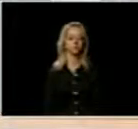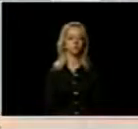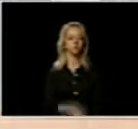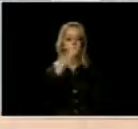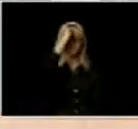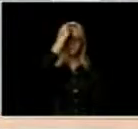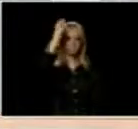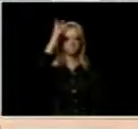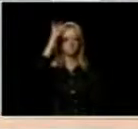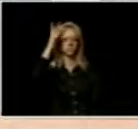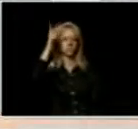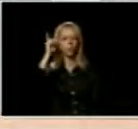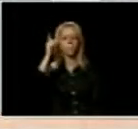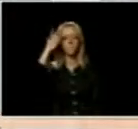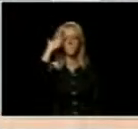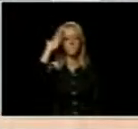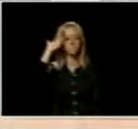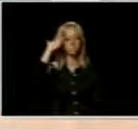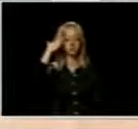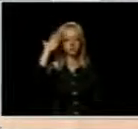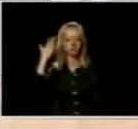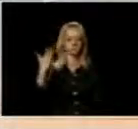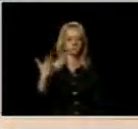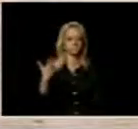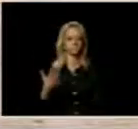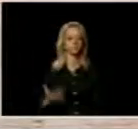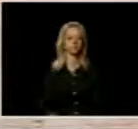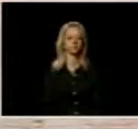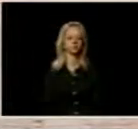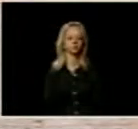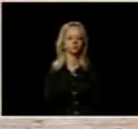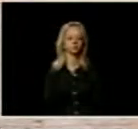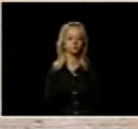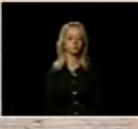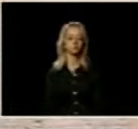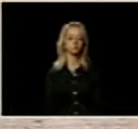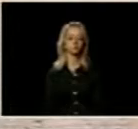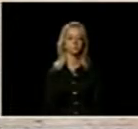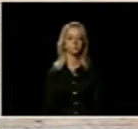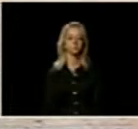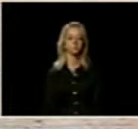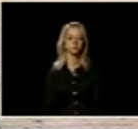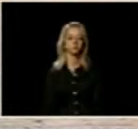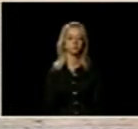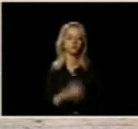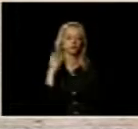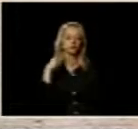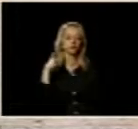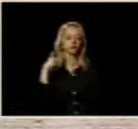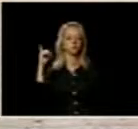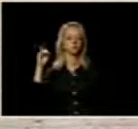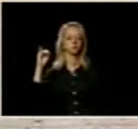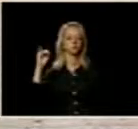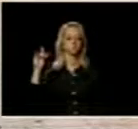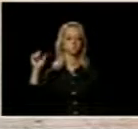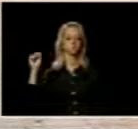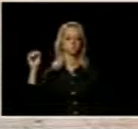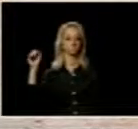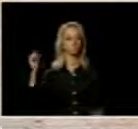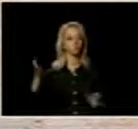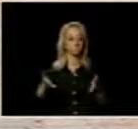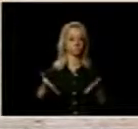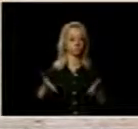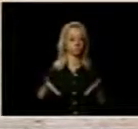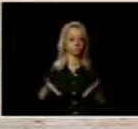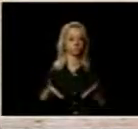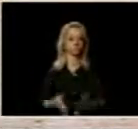não planeja o município. Muito obrigado. Próximo vereador, vereador Ligão. Gostaria apenas de dar uma satisfação aos